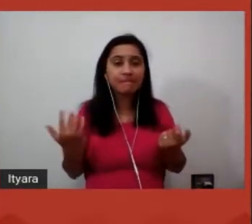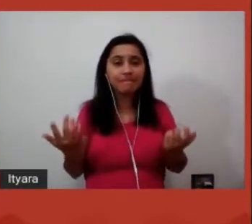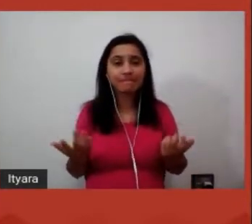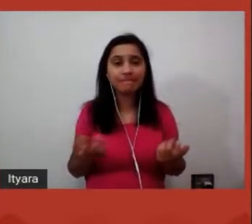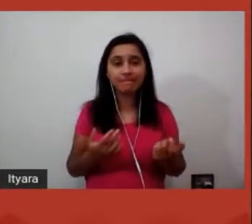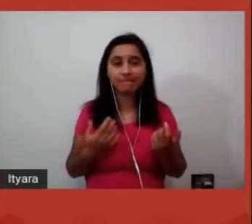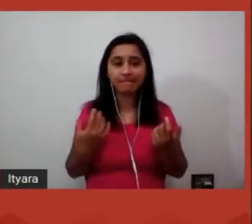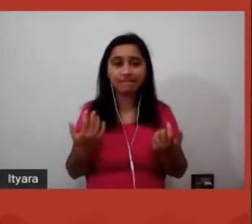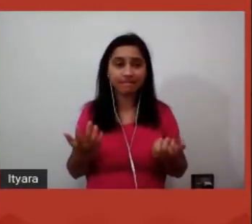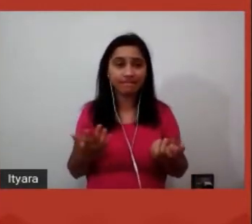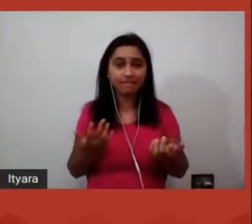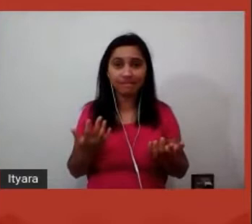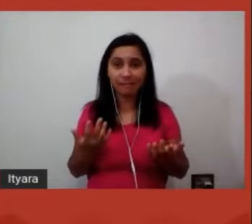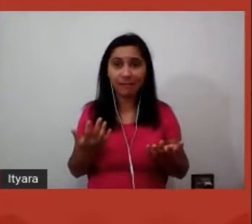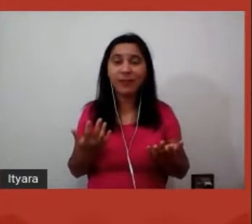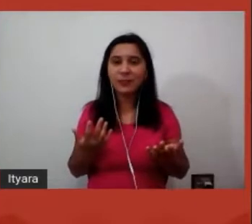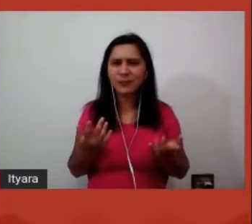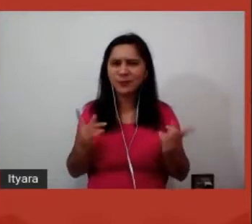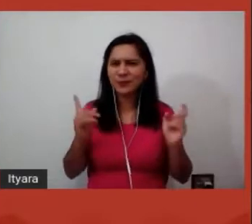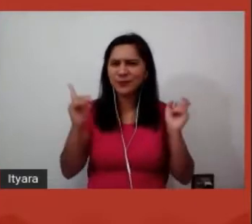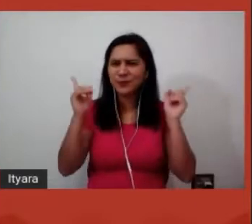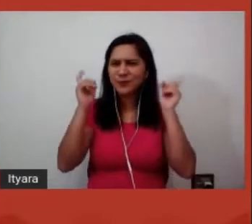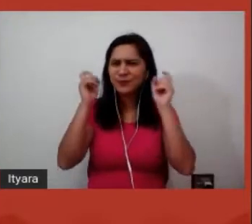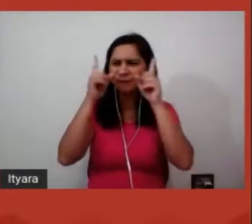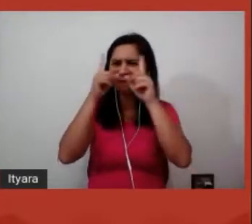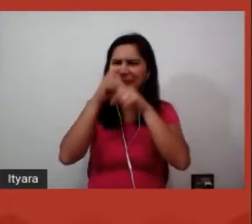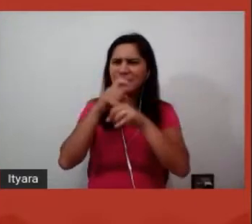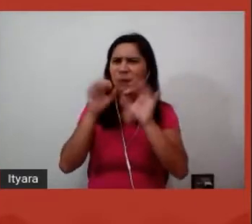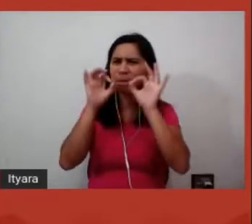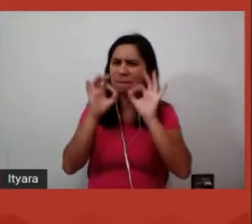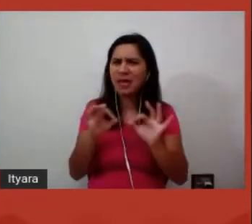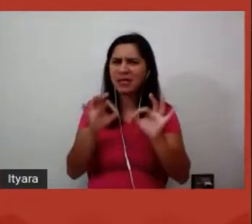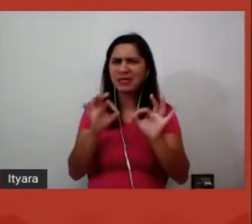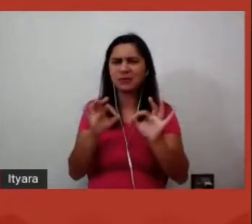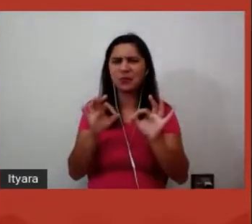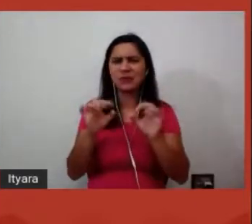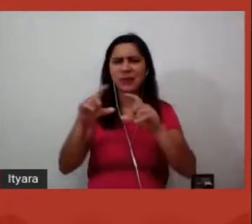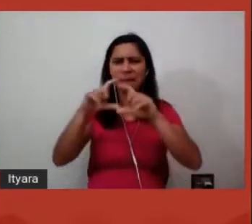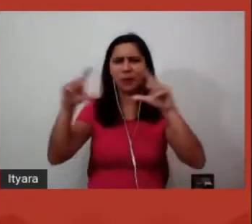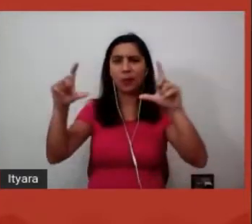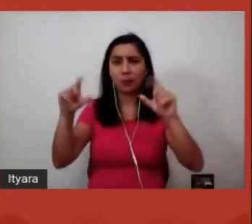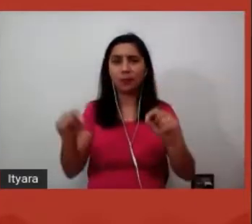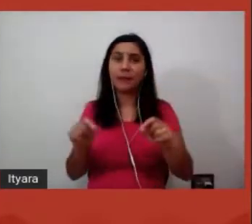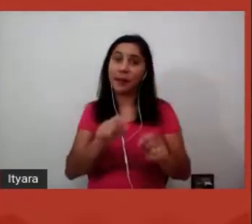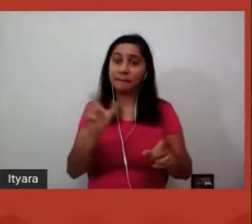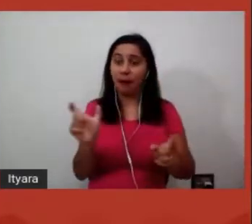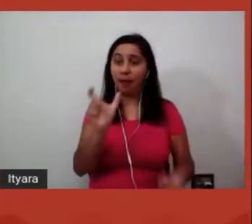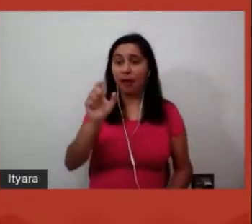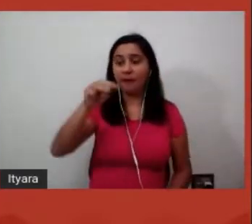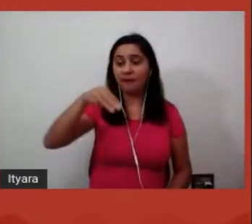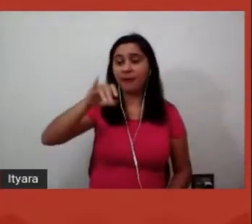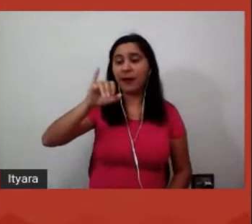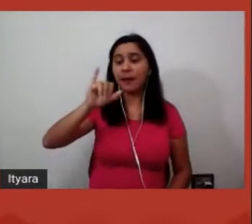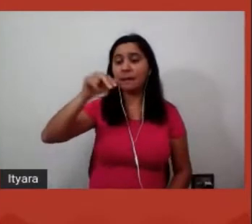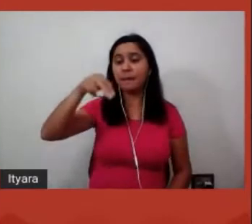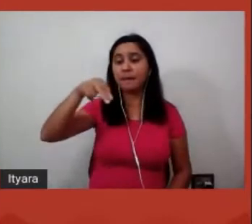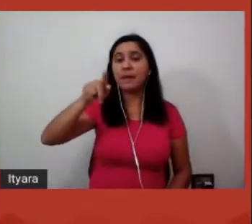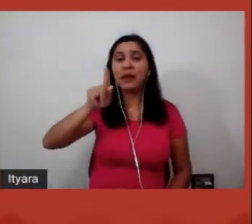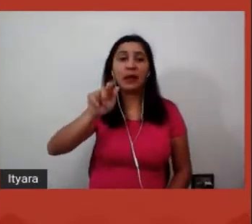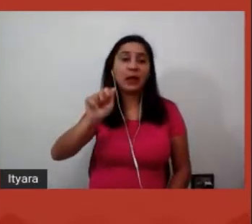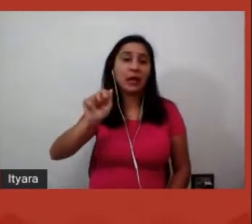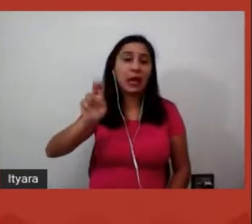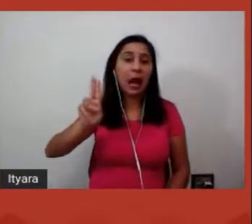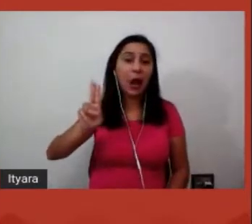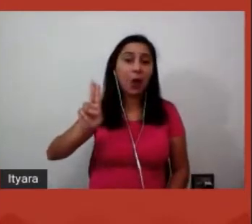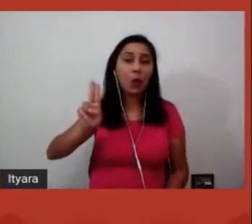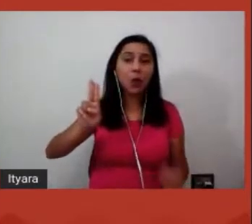é difícil saber de fato o problema. E a questão do mingau, acho que a discussão ali